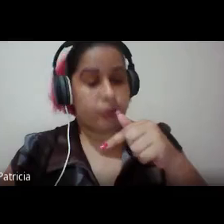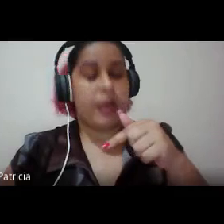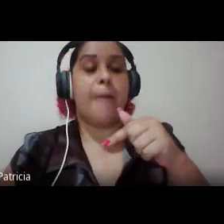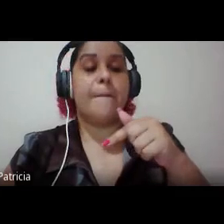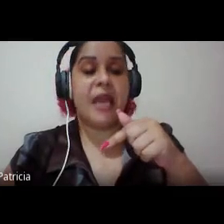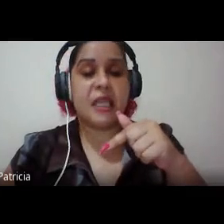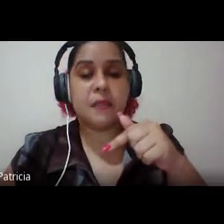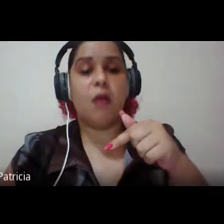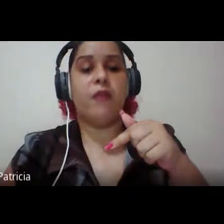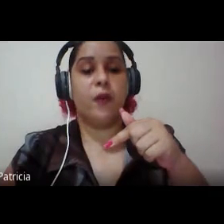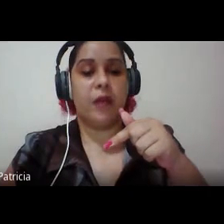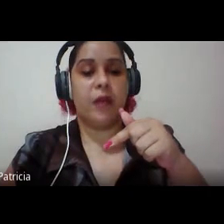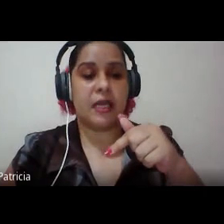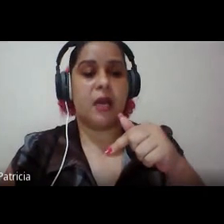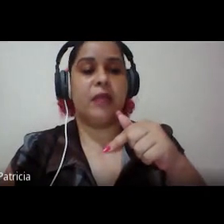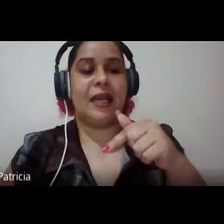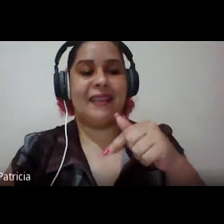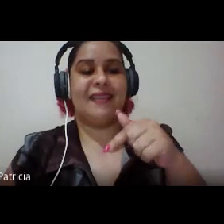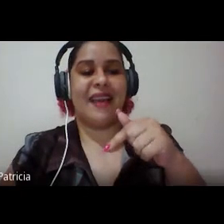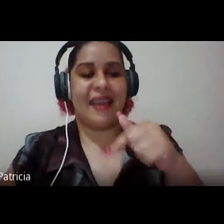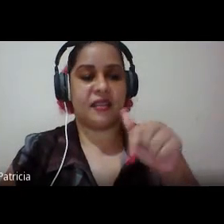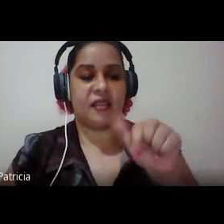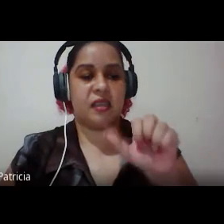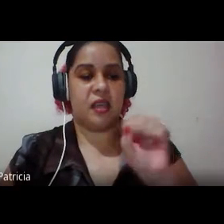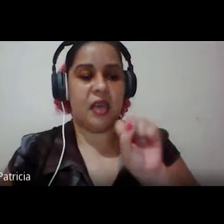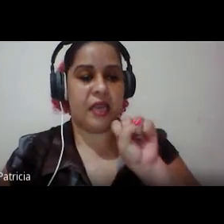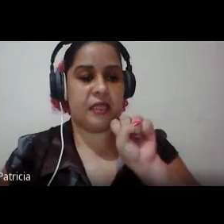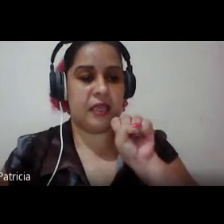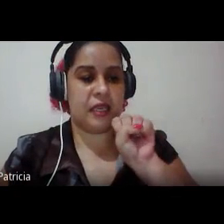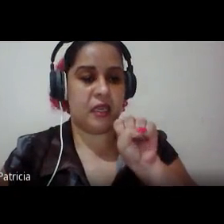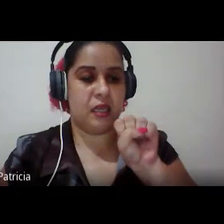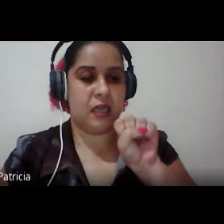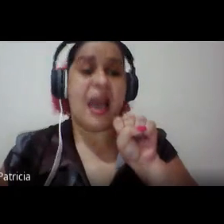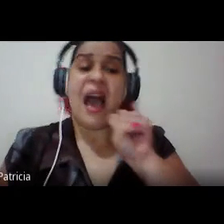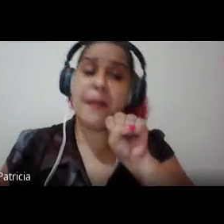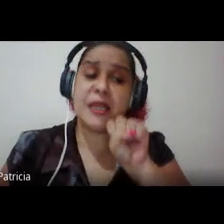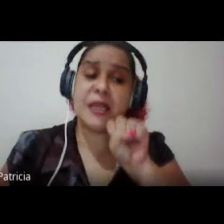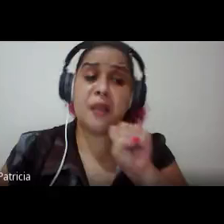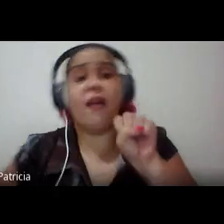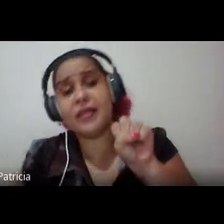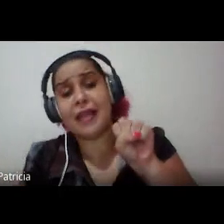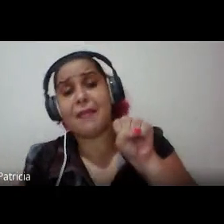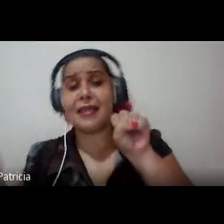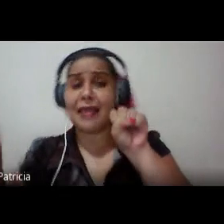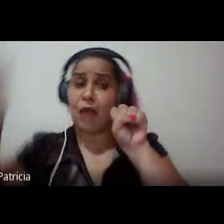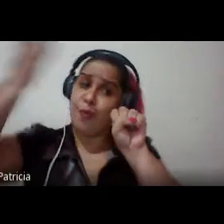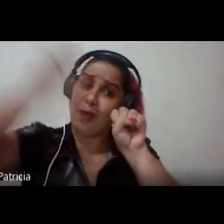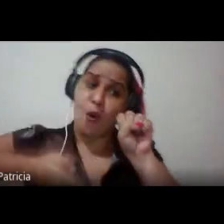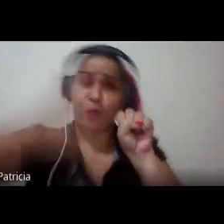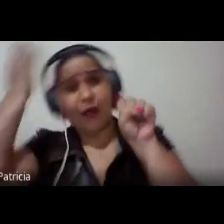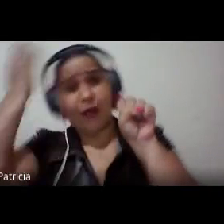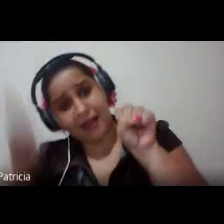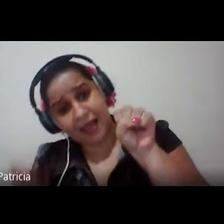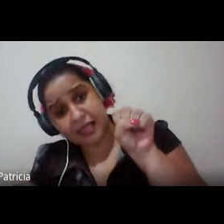8 é a mesma configuração da letra S. Essa aqui. Ah, mas como é que eu vou saber se é o número